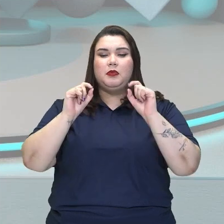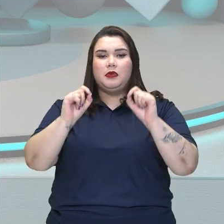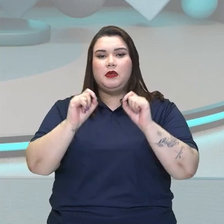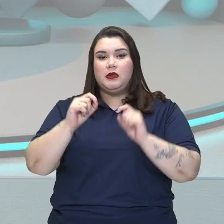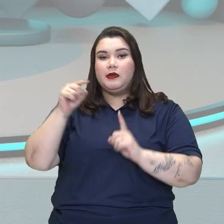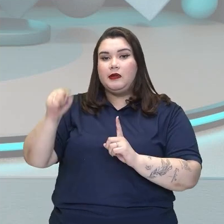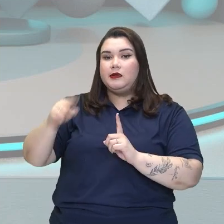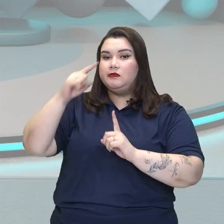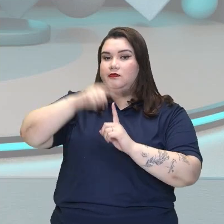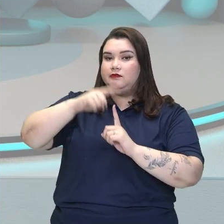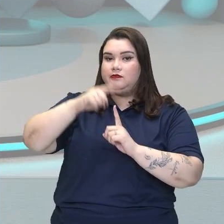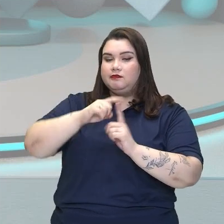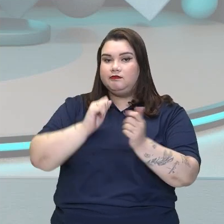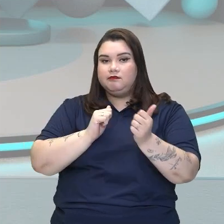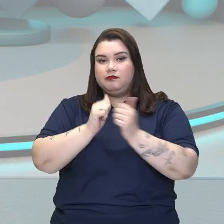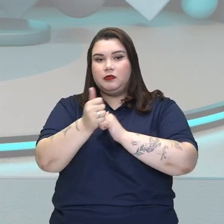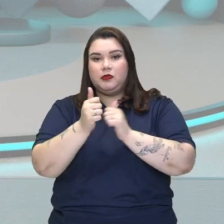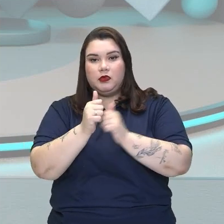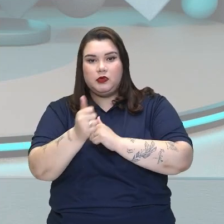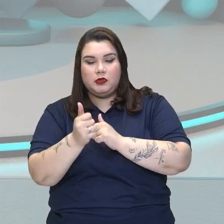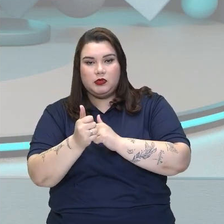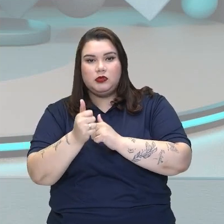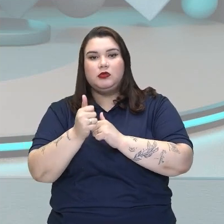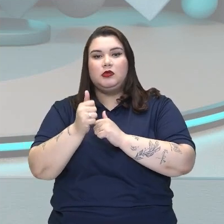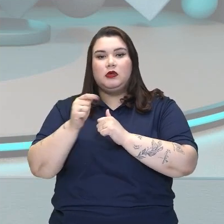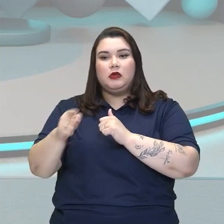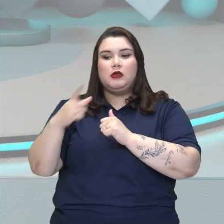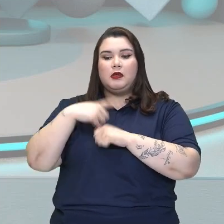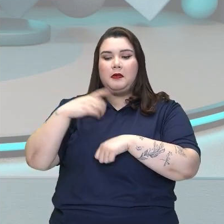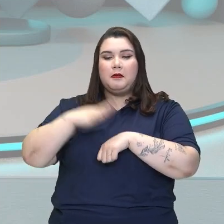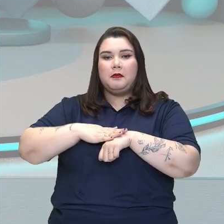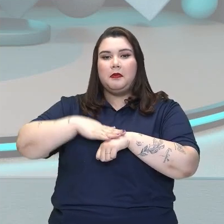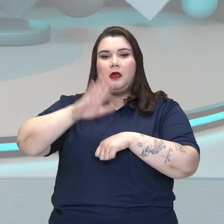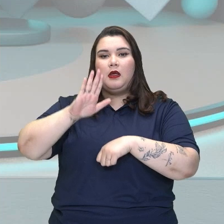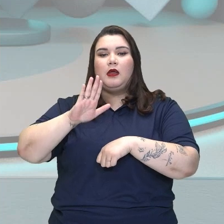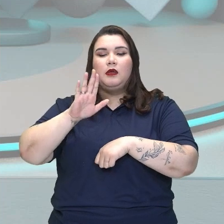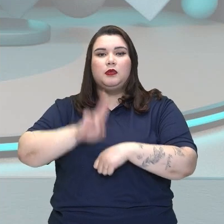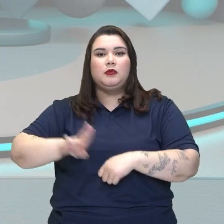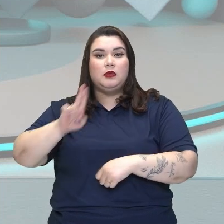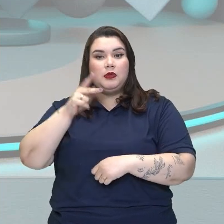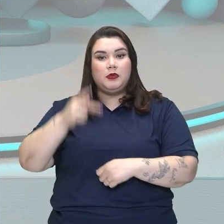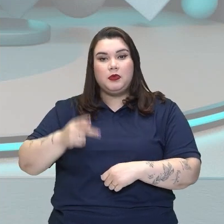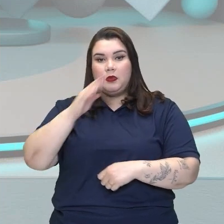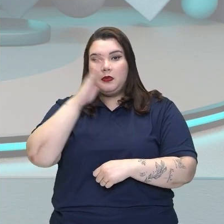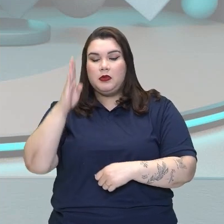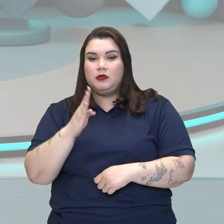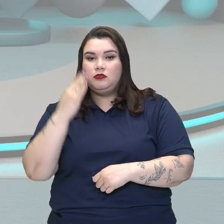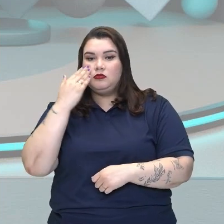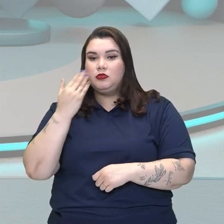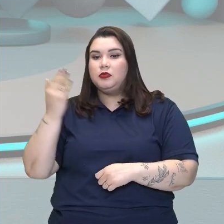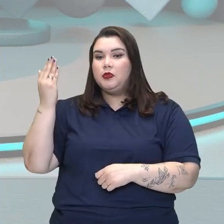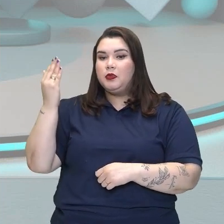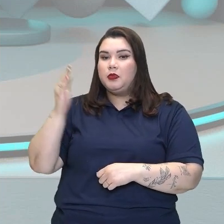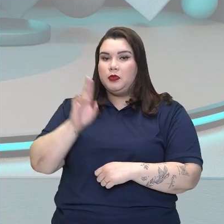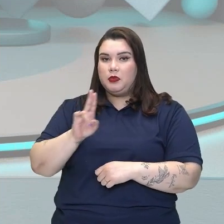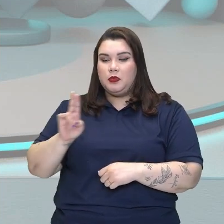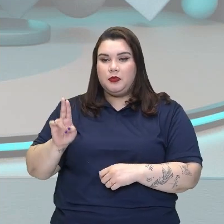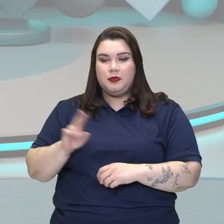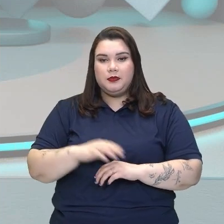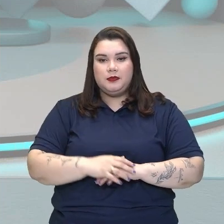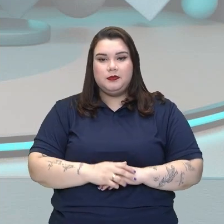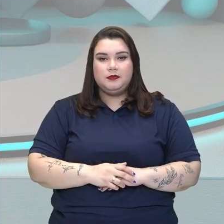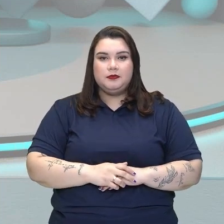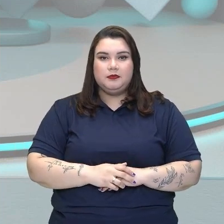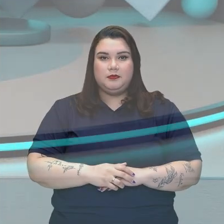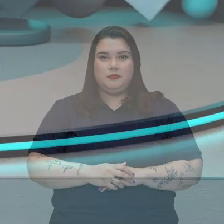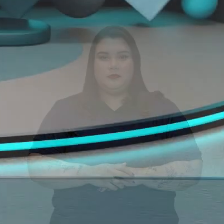aí, ó, modalidade esportiva que mais popularizou no Brasil é chamada de stand-up paddle, né?